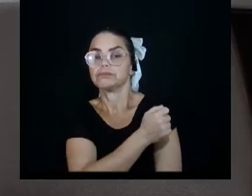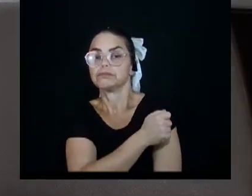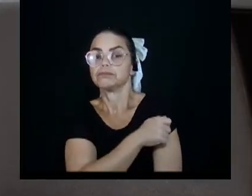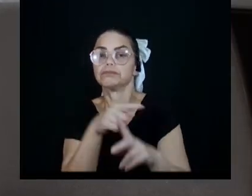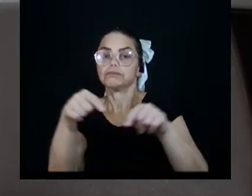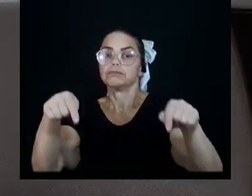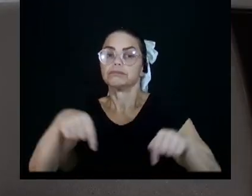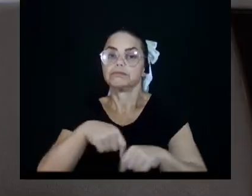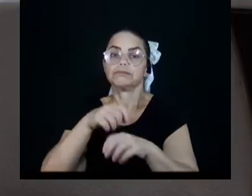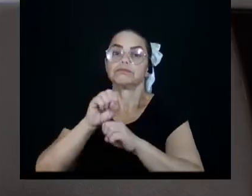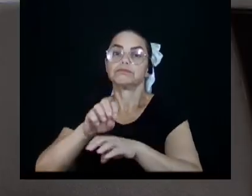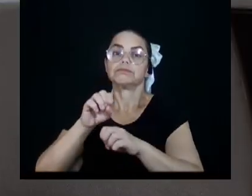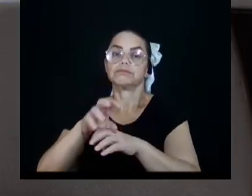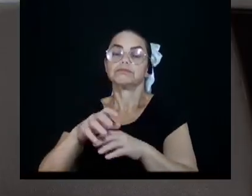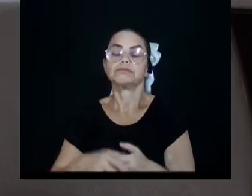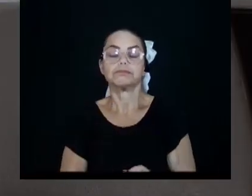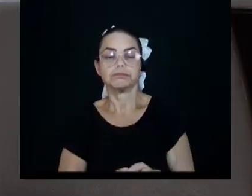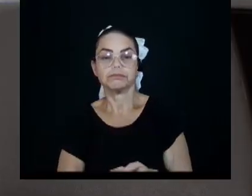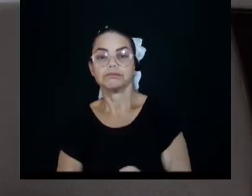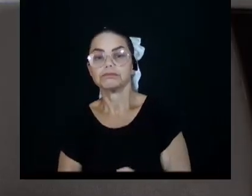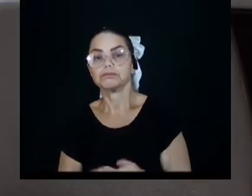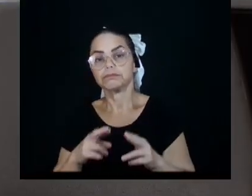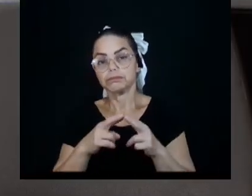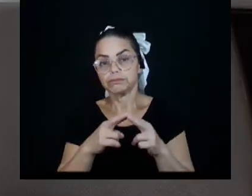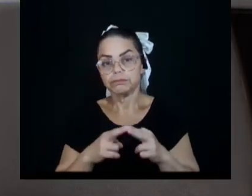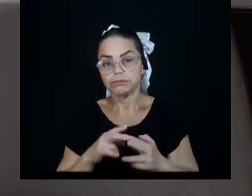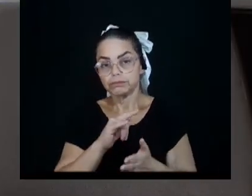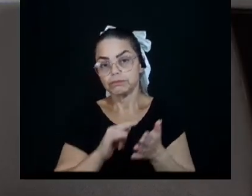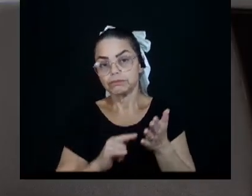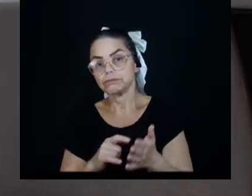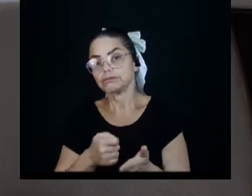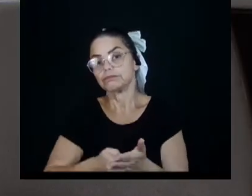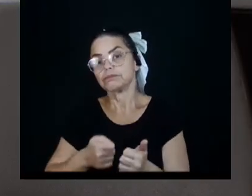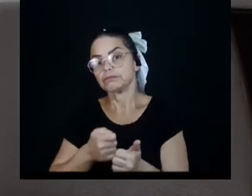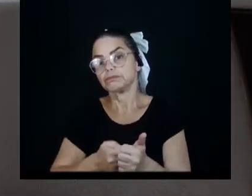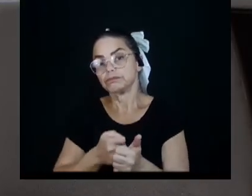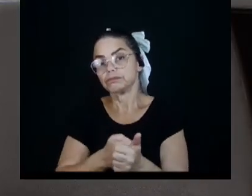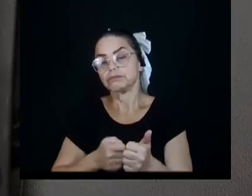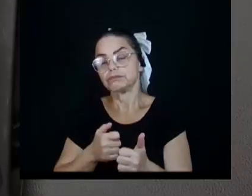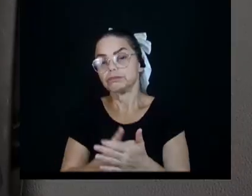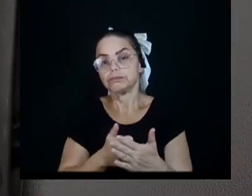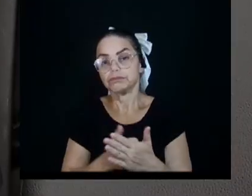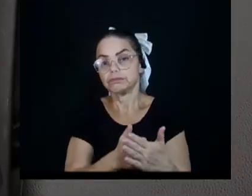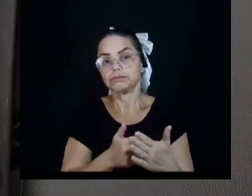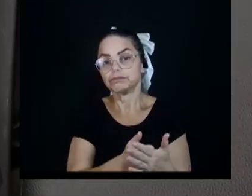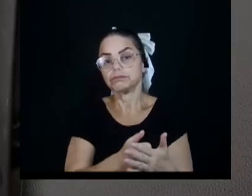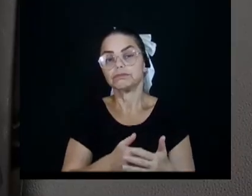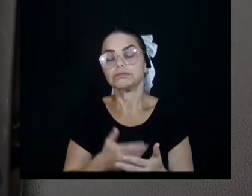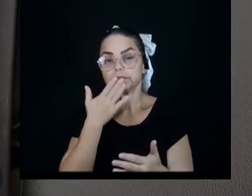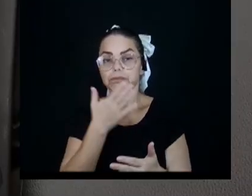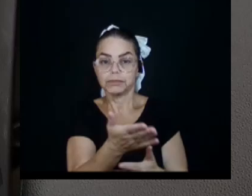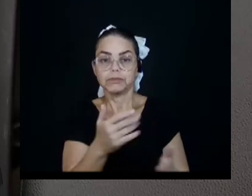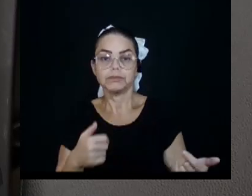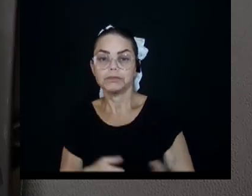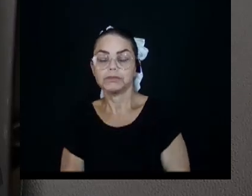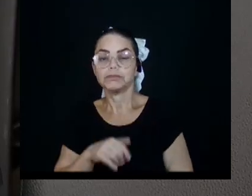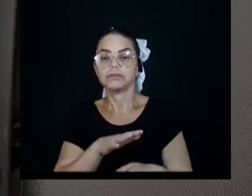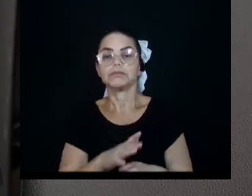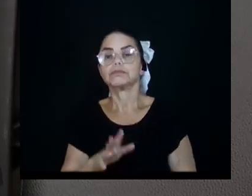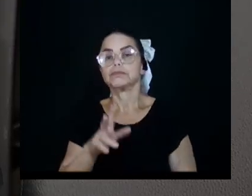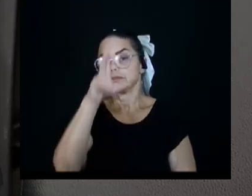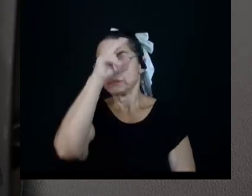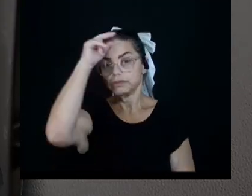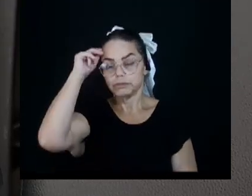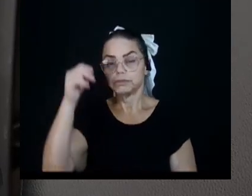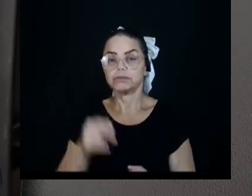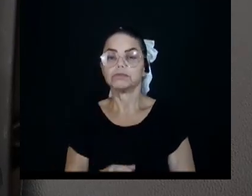nós fizemos requerimentos, estamos pressionando a prefeitura para resolver esse problema o quanto antes, dar estabilidade aos professores e reforçar